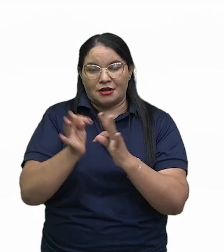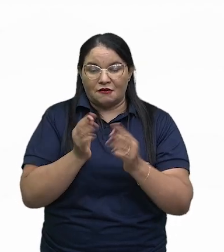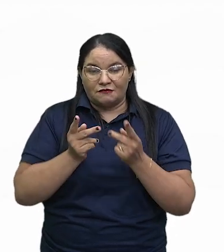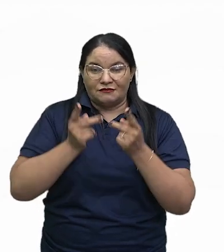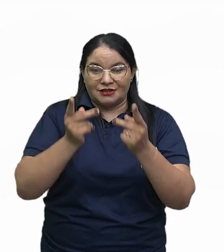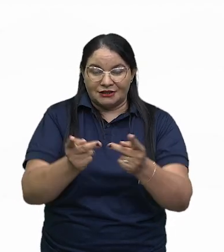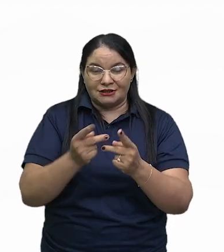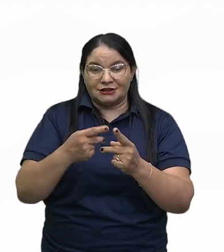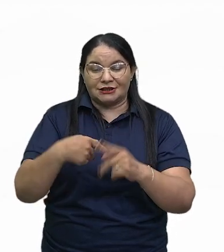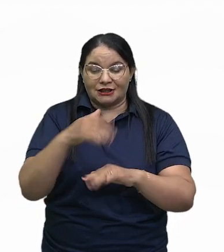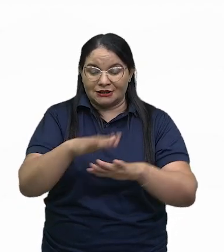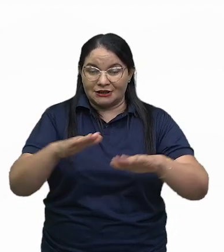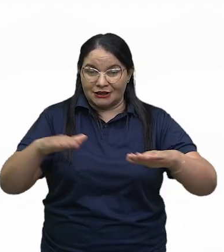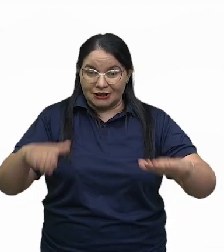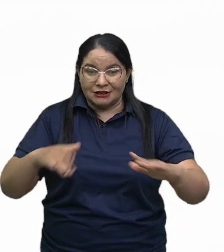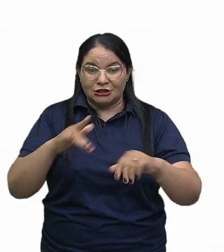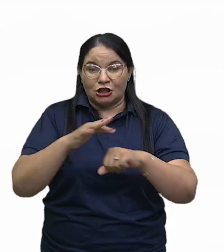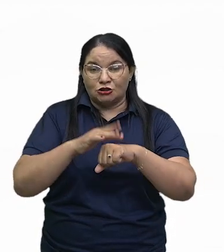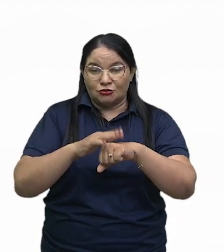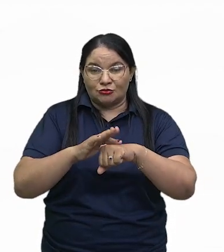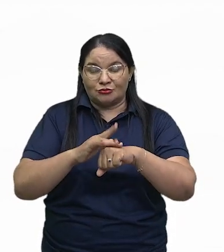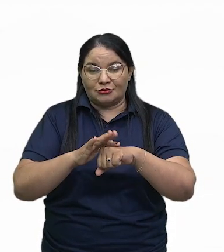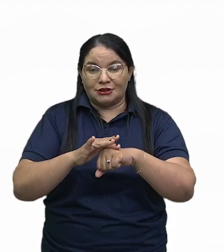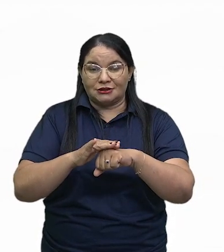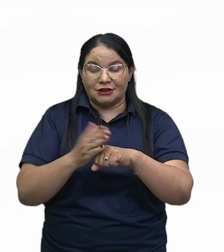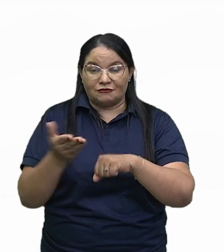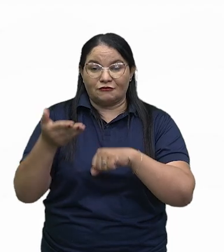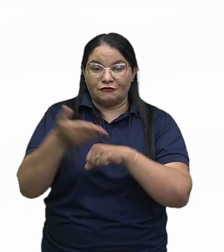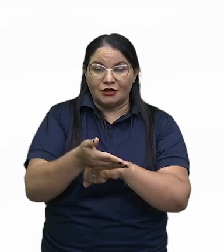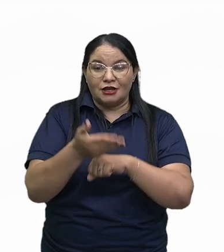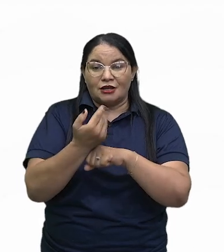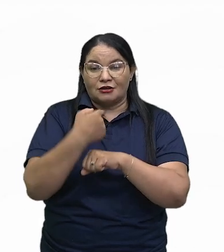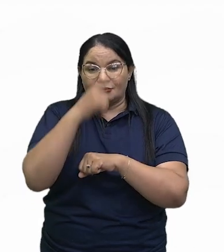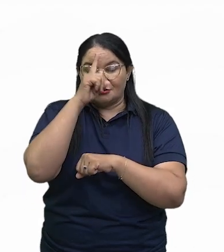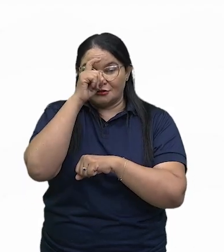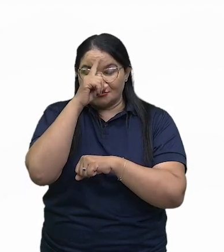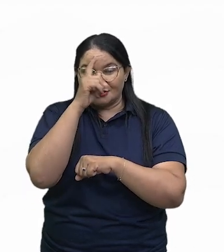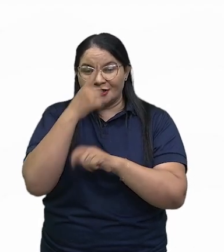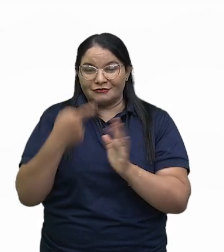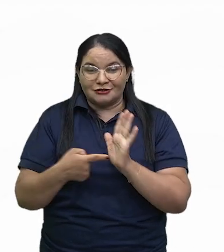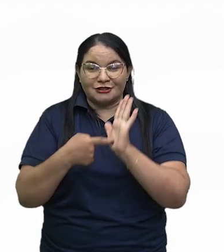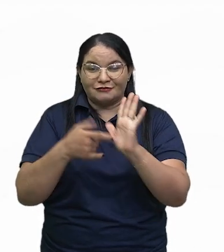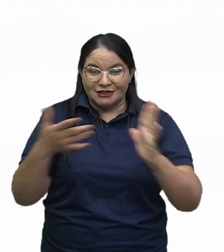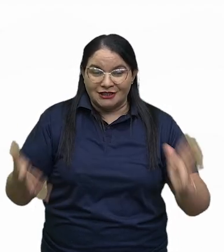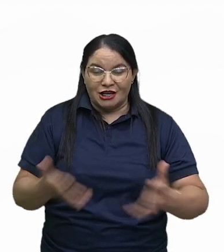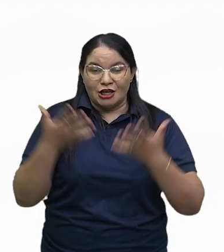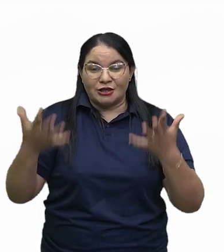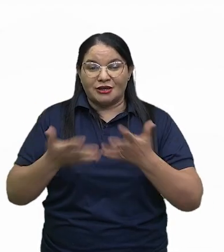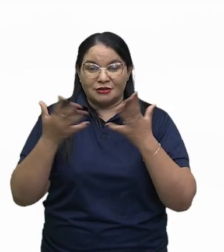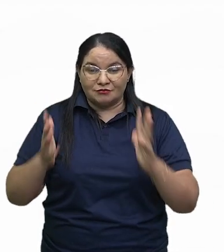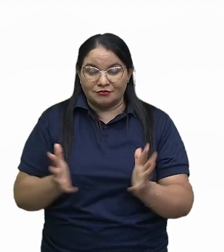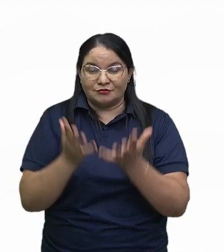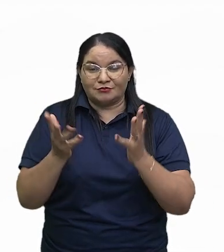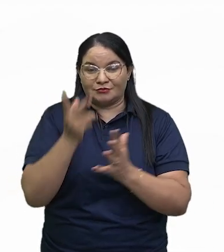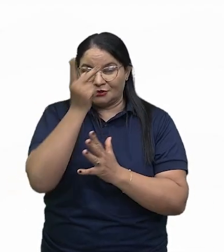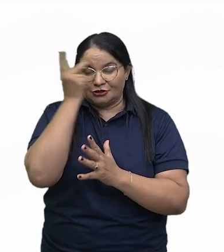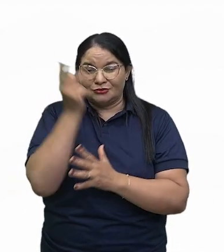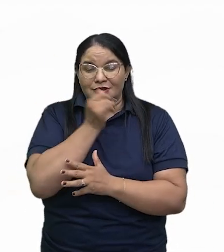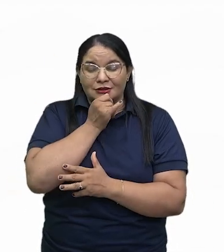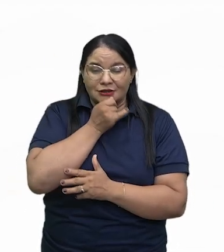crianças muito doentes em hospital, levando alegria a essas crianças que estão muito